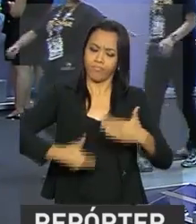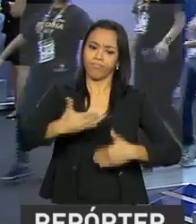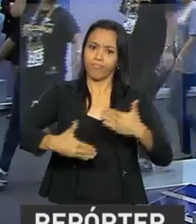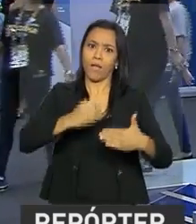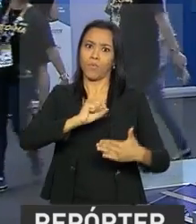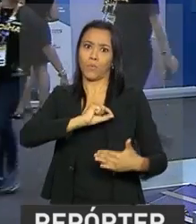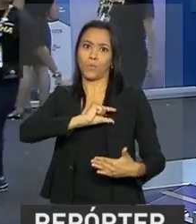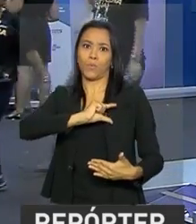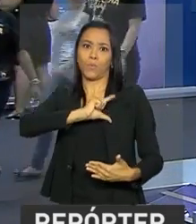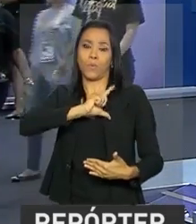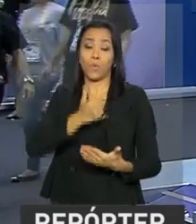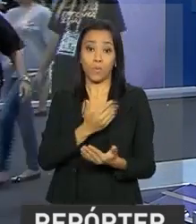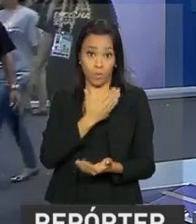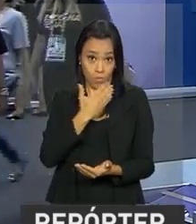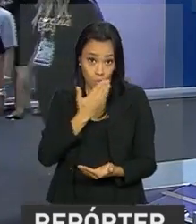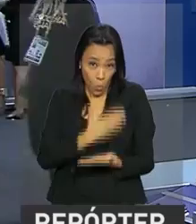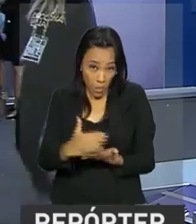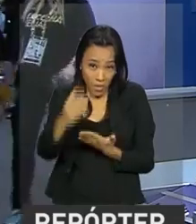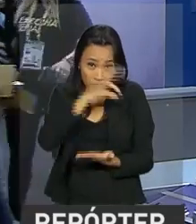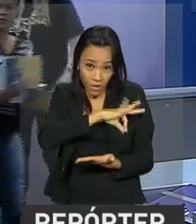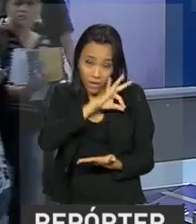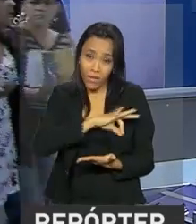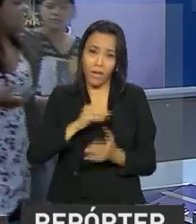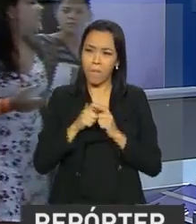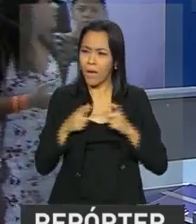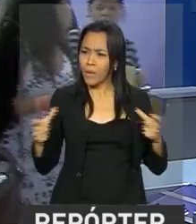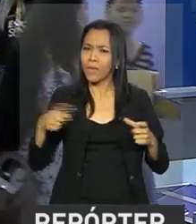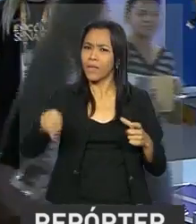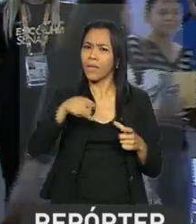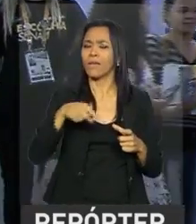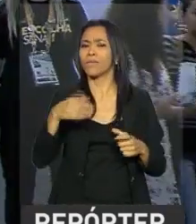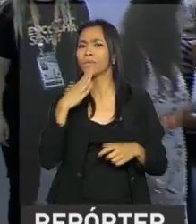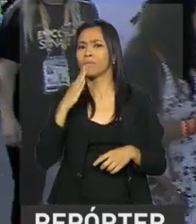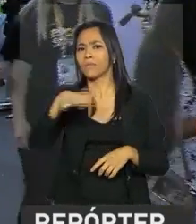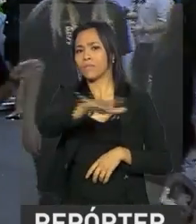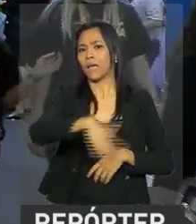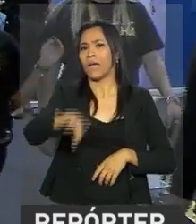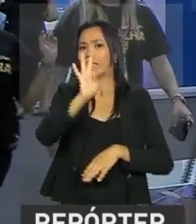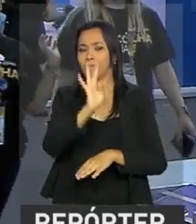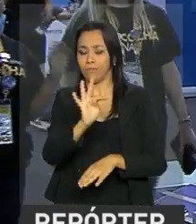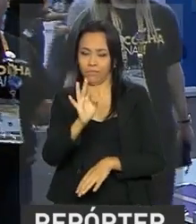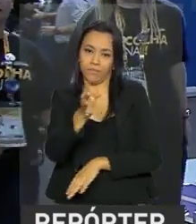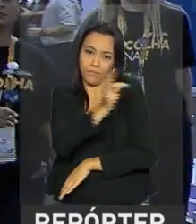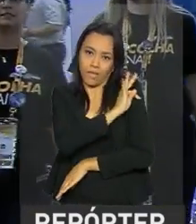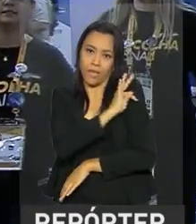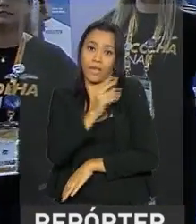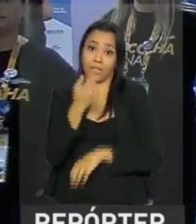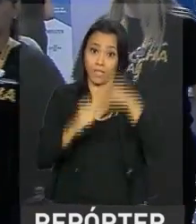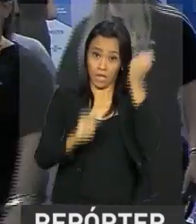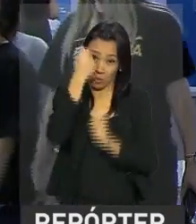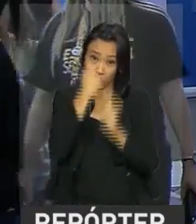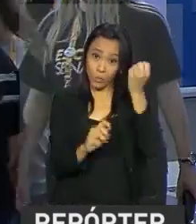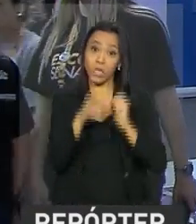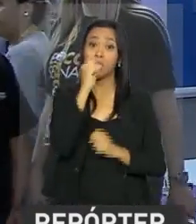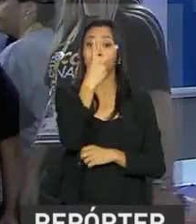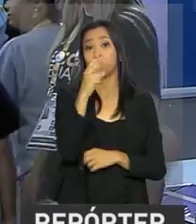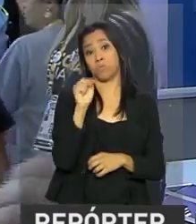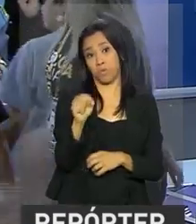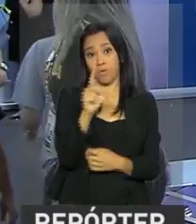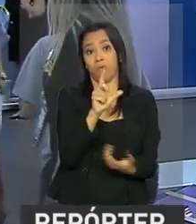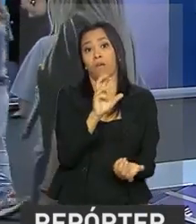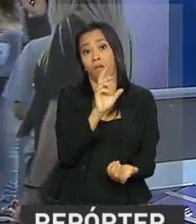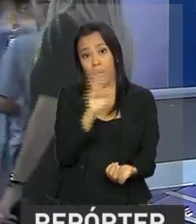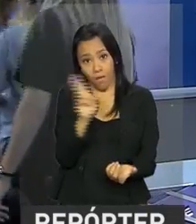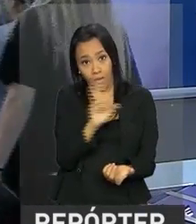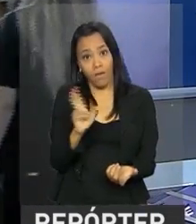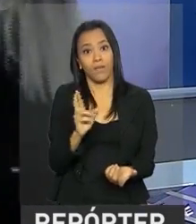tempo, o salário inicial na maior parte das ocupações técnicas para a indústria é em torno de R$2.000, com mais de